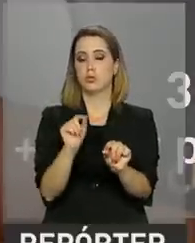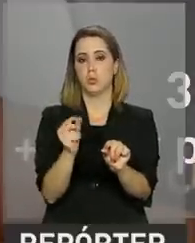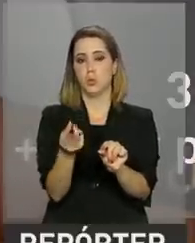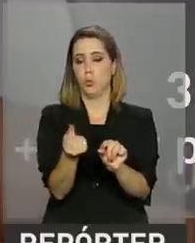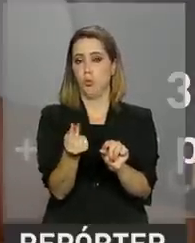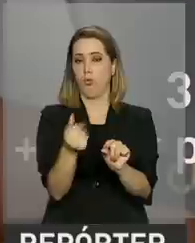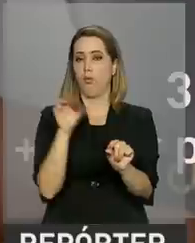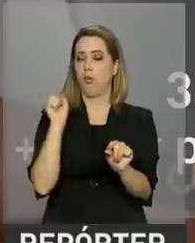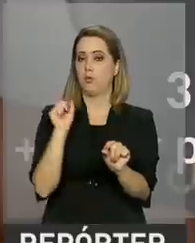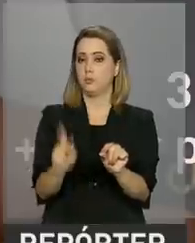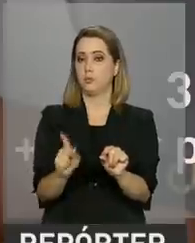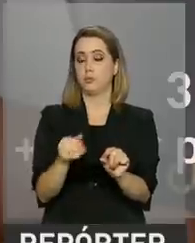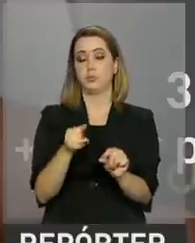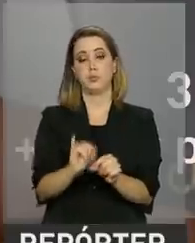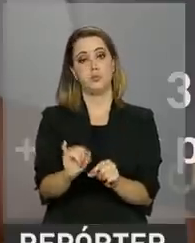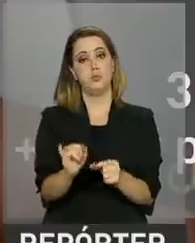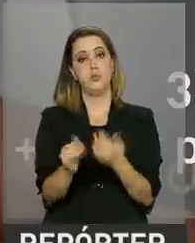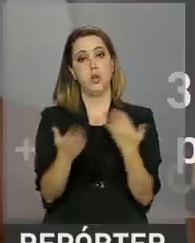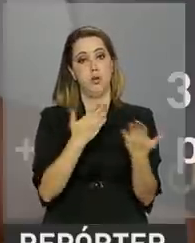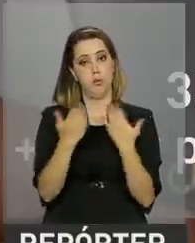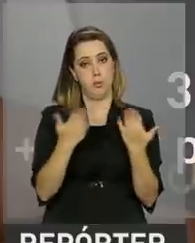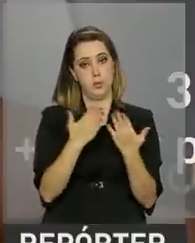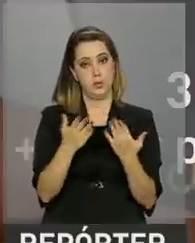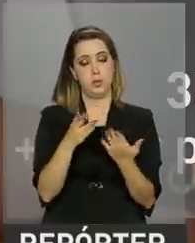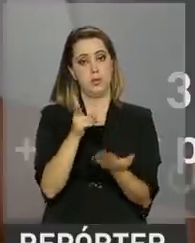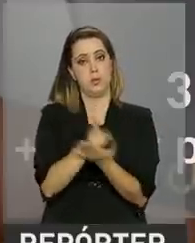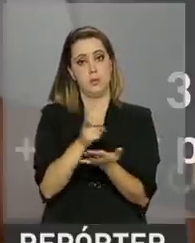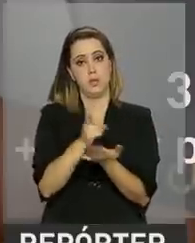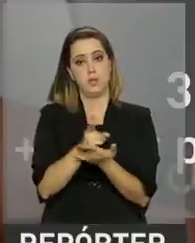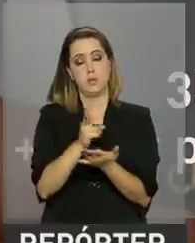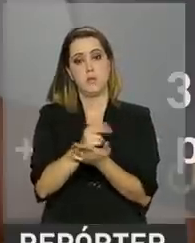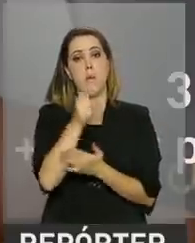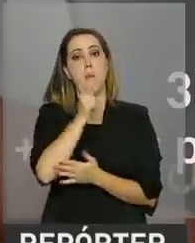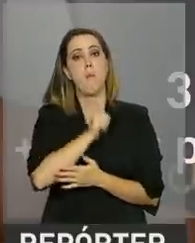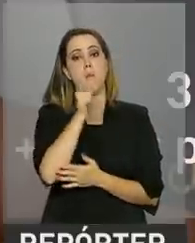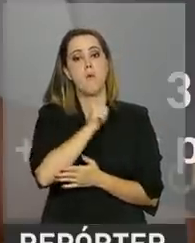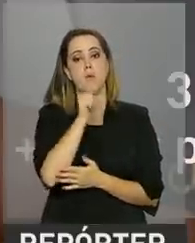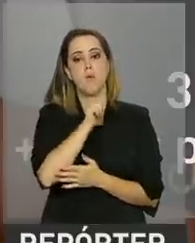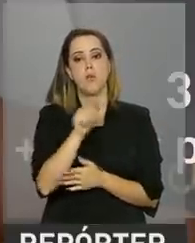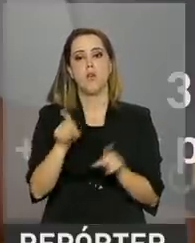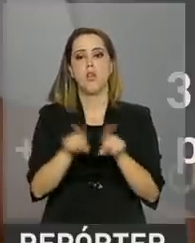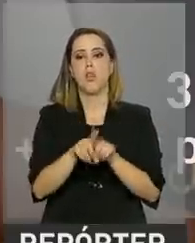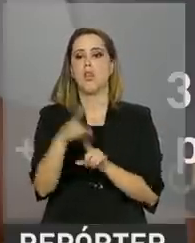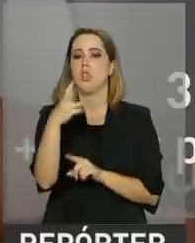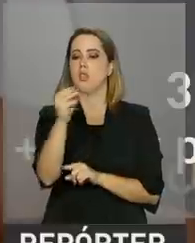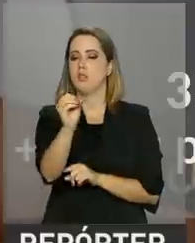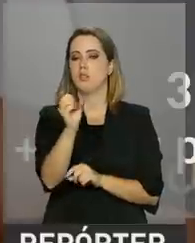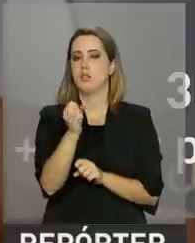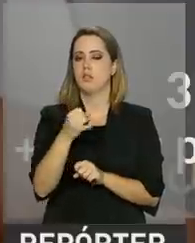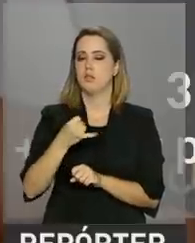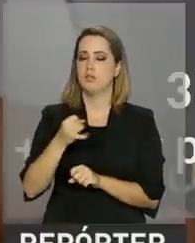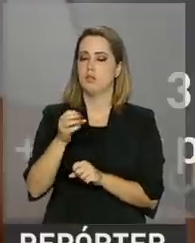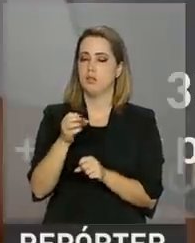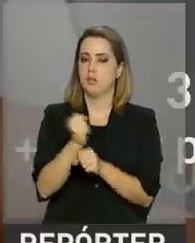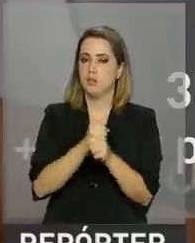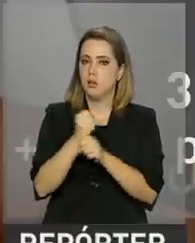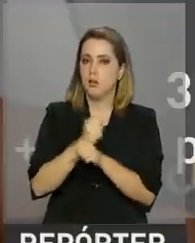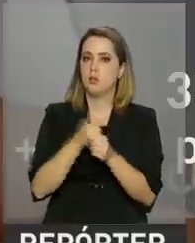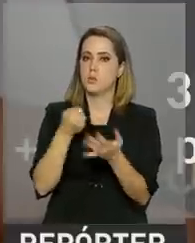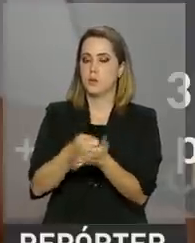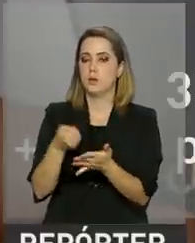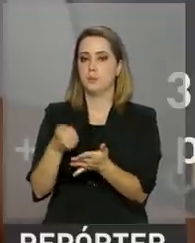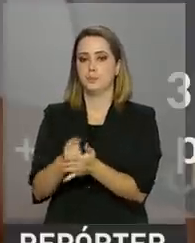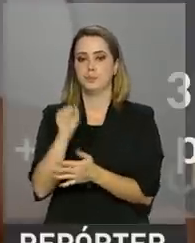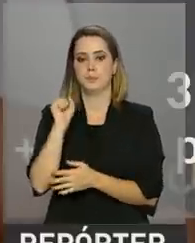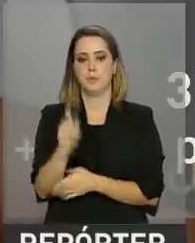final. Se o mesmo exemplo for usado para as mulheres, elas têm de contribuir ainda menos, por 30 anos, para ter o benefício, também